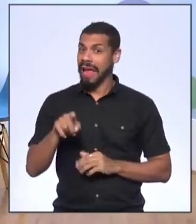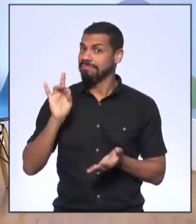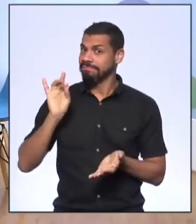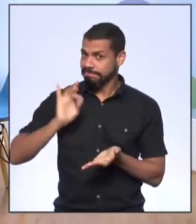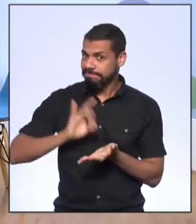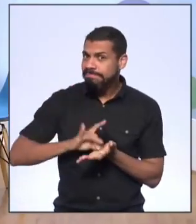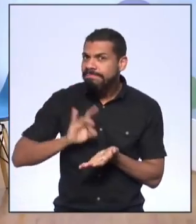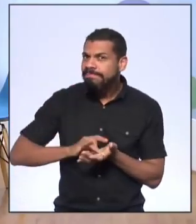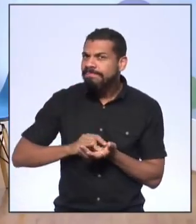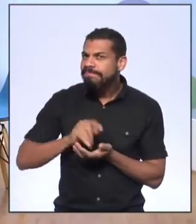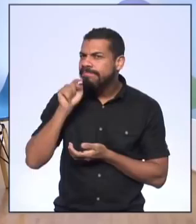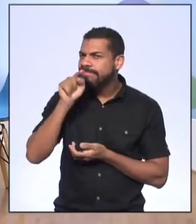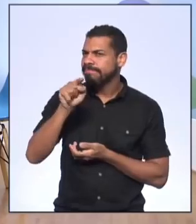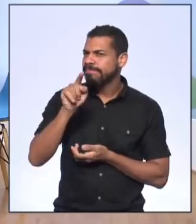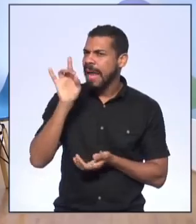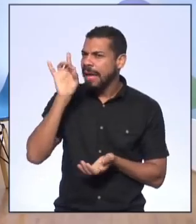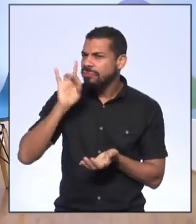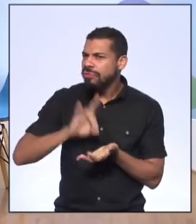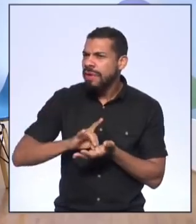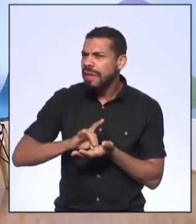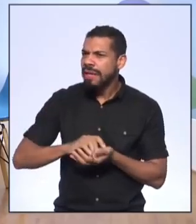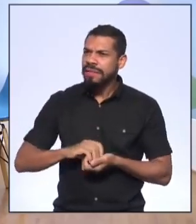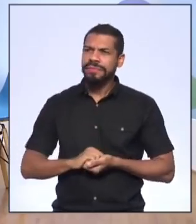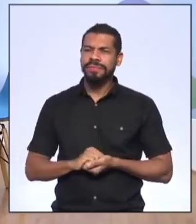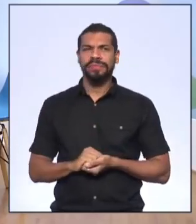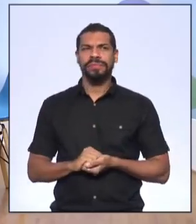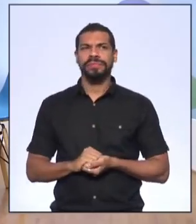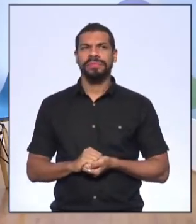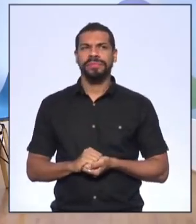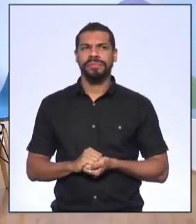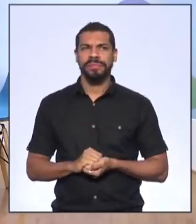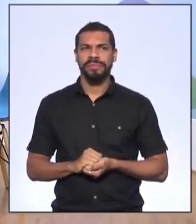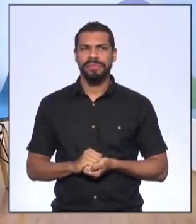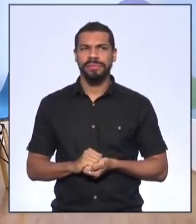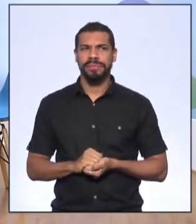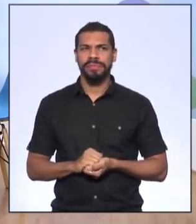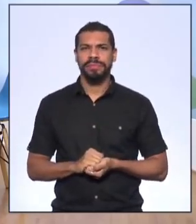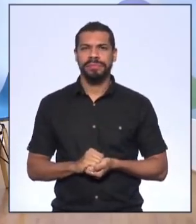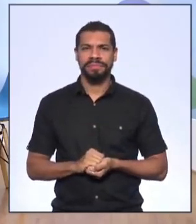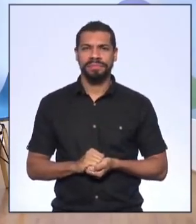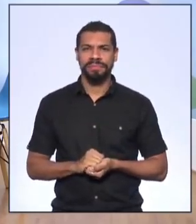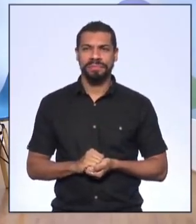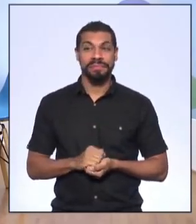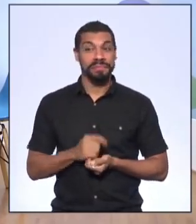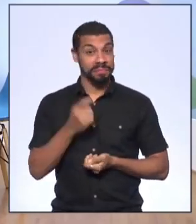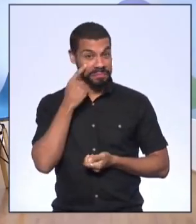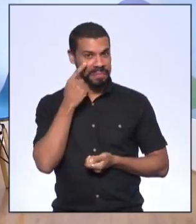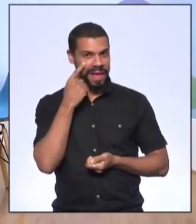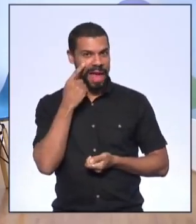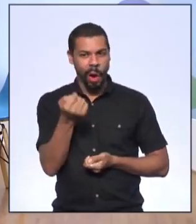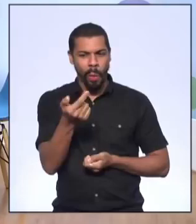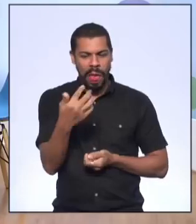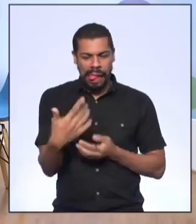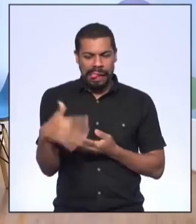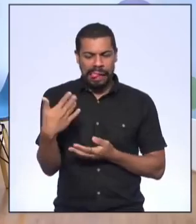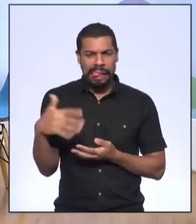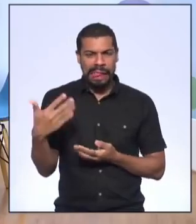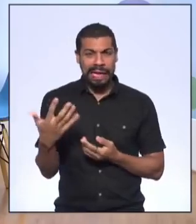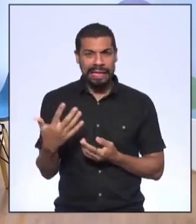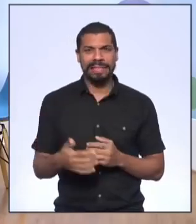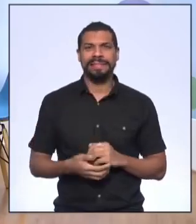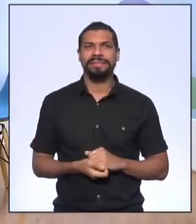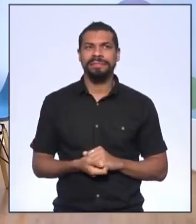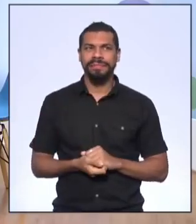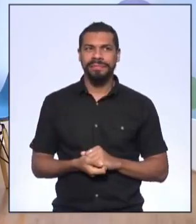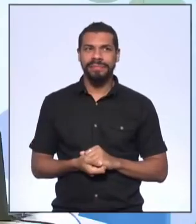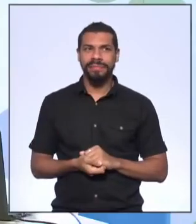rapaz. Aqui é no mundo real. Já me queimei 2 vezes, mas vou me queimar mais. Vamos lá. Ó, eu